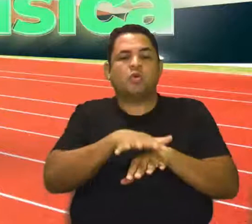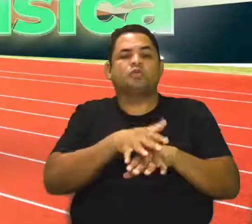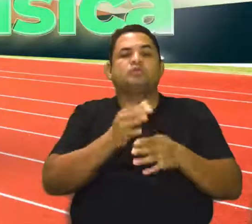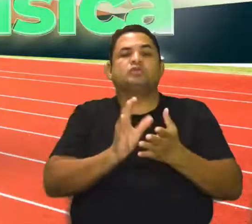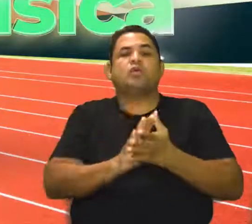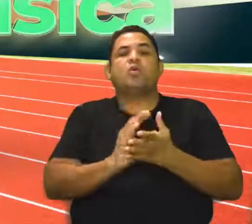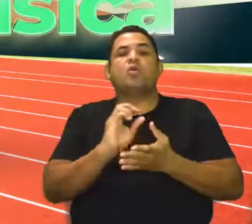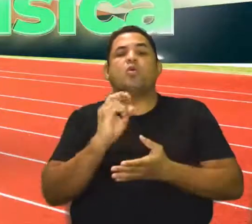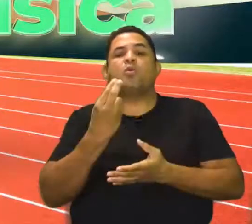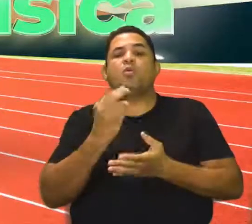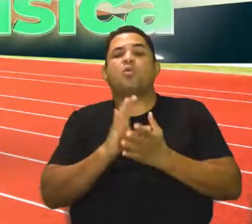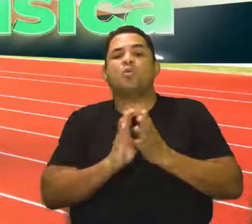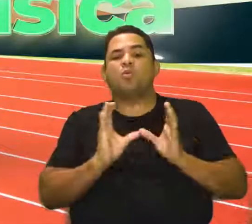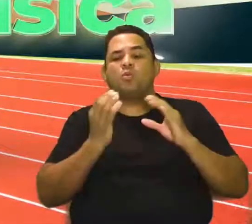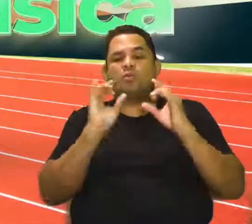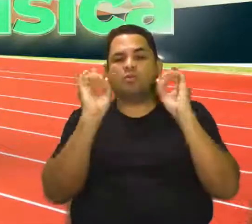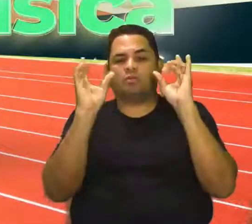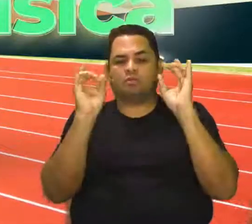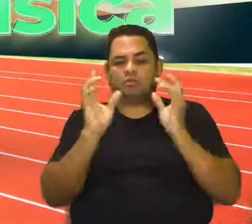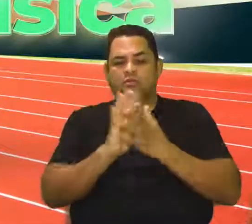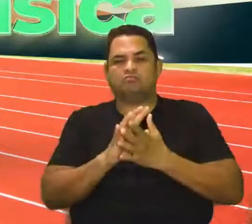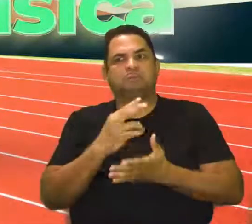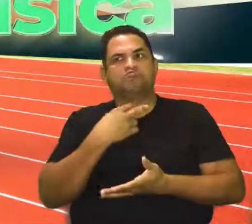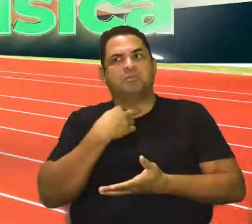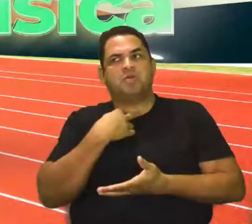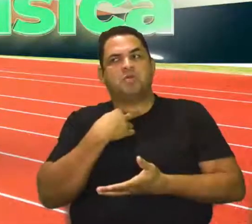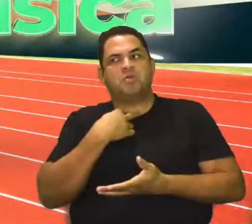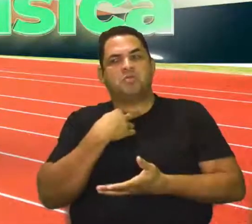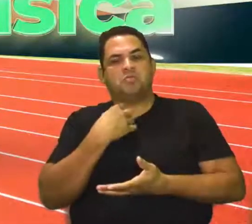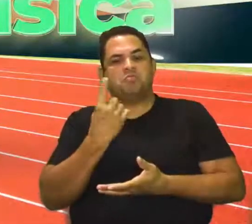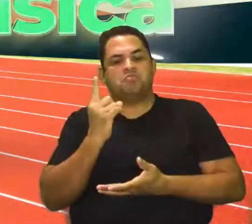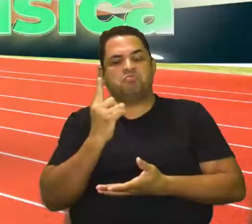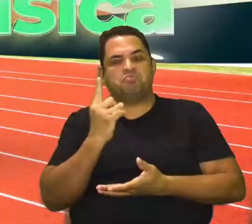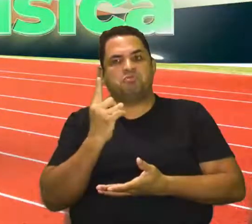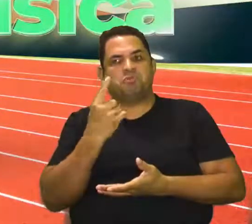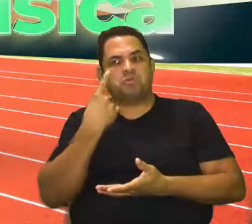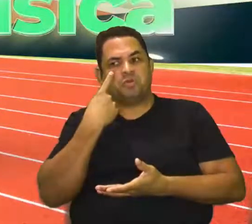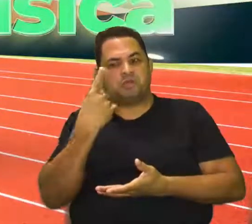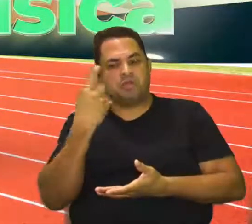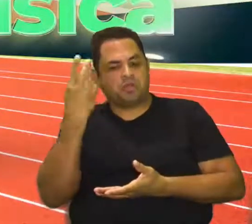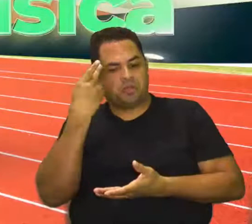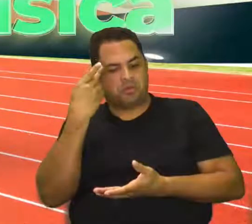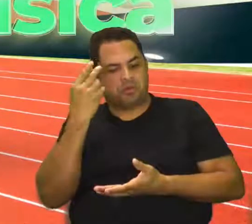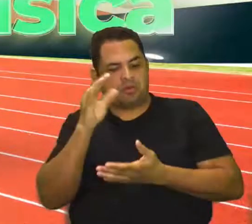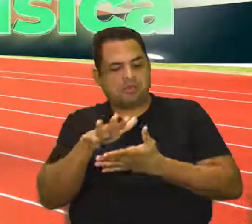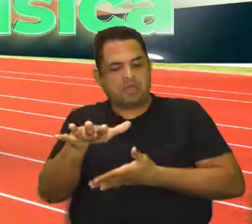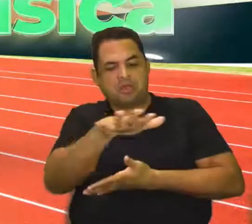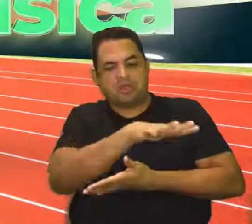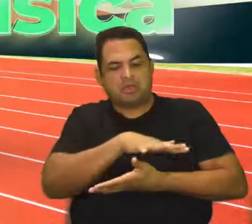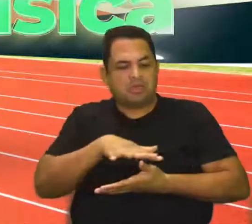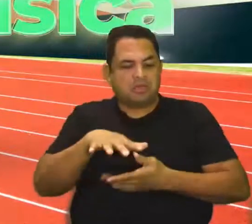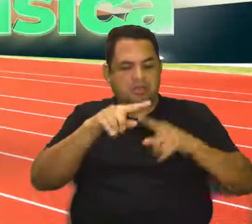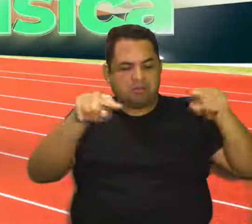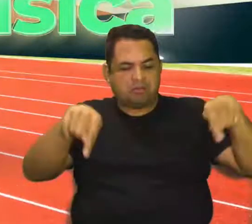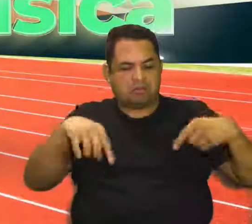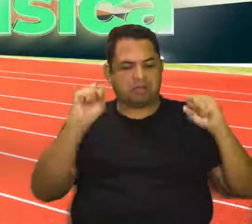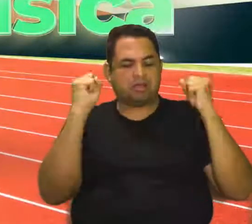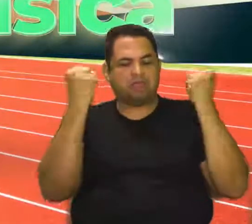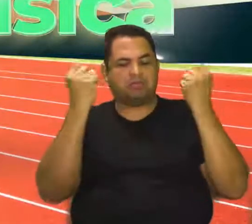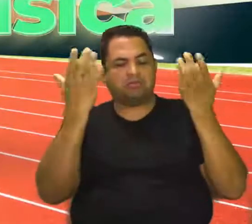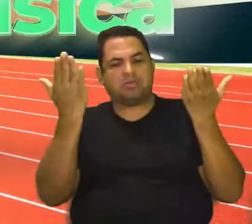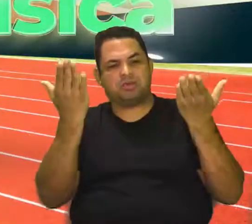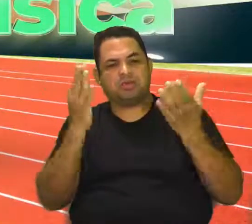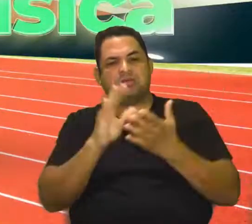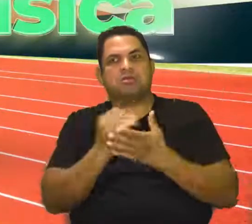é muito comum a gente ver esse público numa academia, não é muito comum a gente ver esse público em espaços, né, público, muitas das